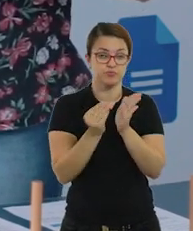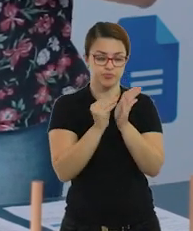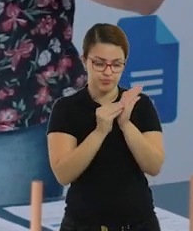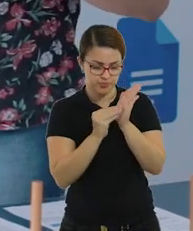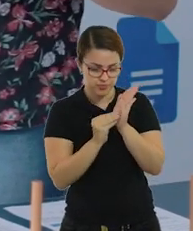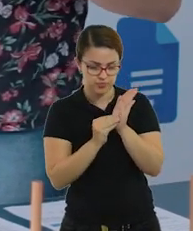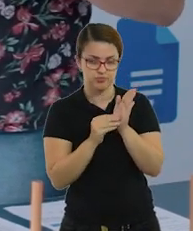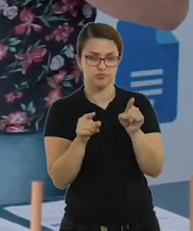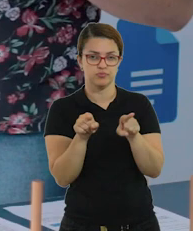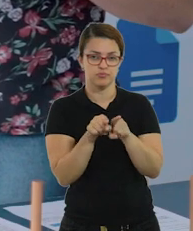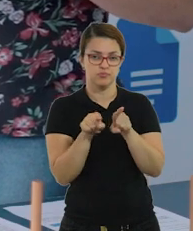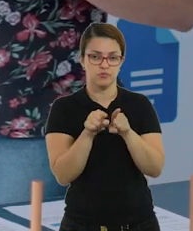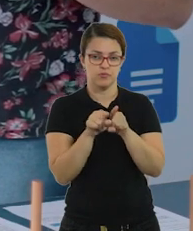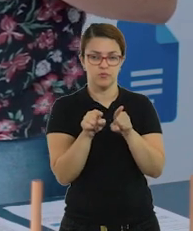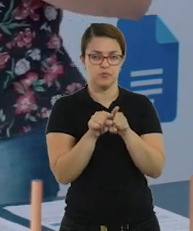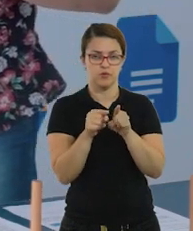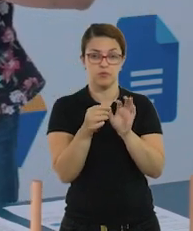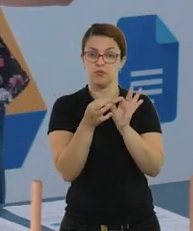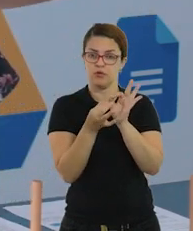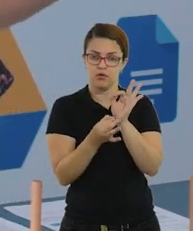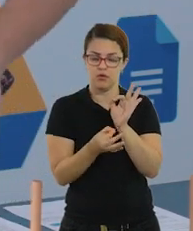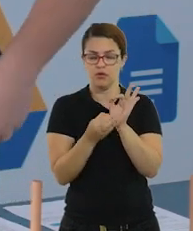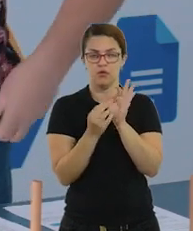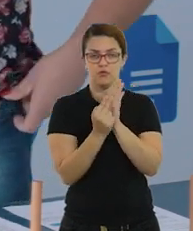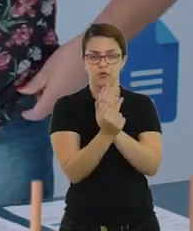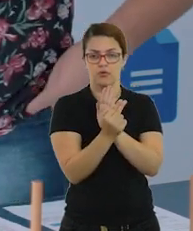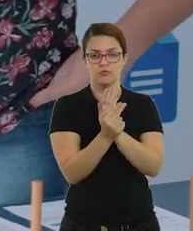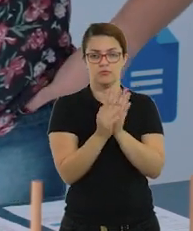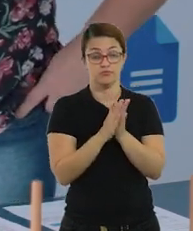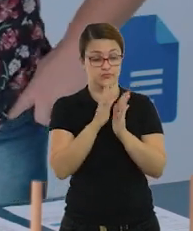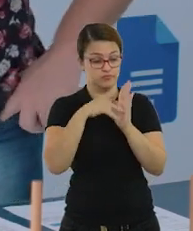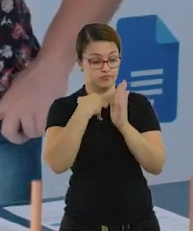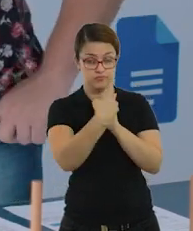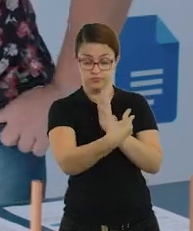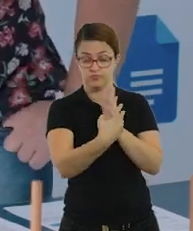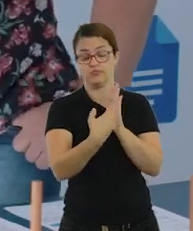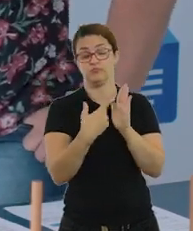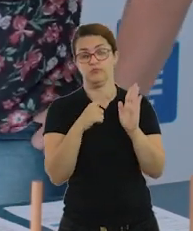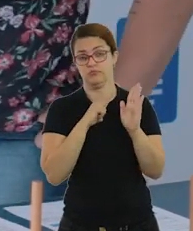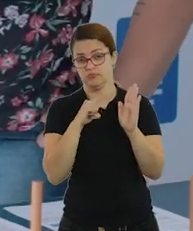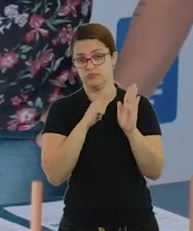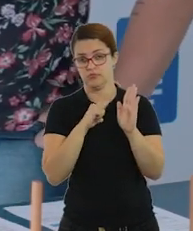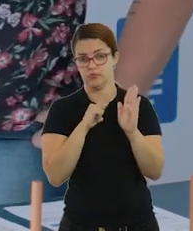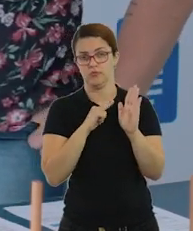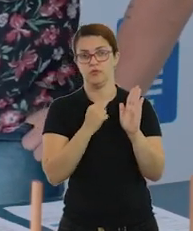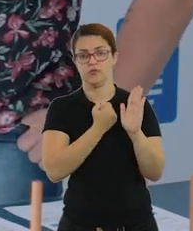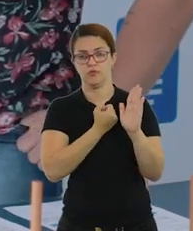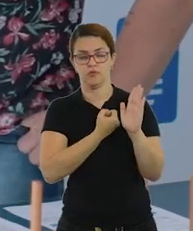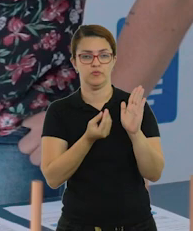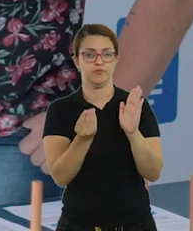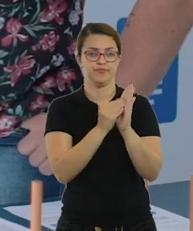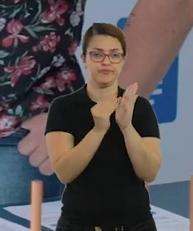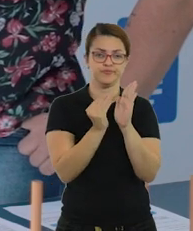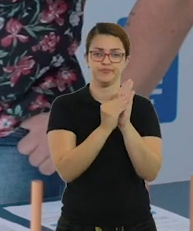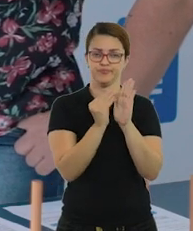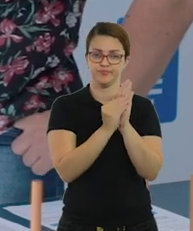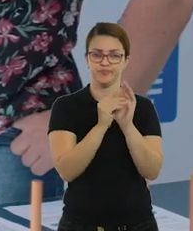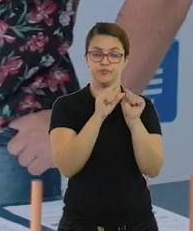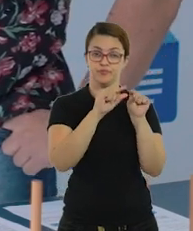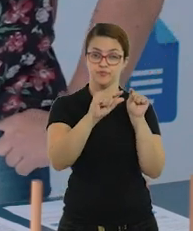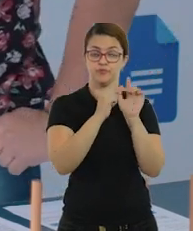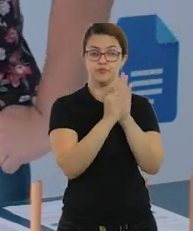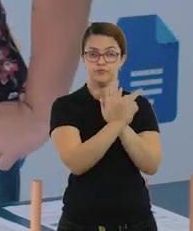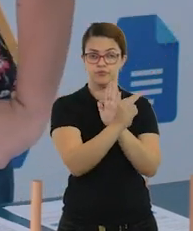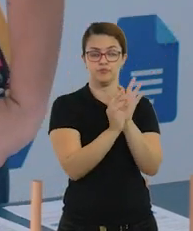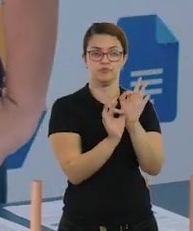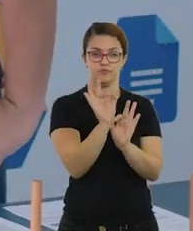por adição quanto por multiplicação. Nessa tabela já tem aqui os números que você precisa escrever por